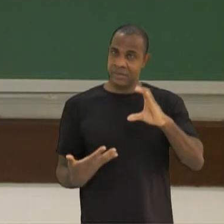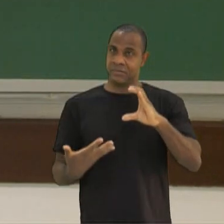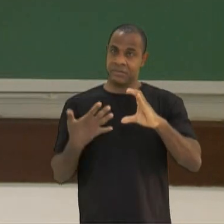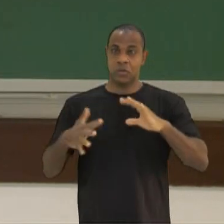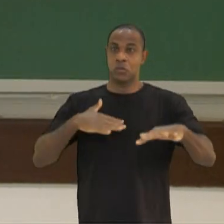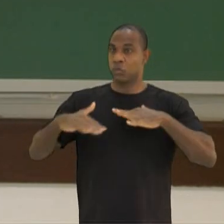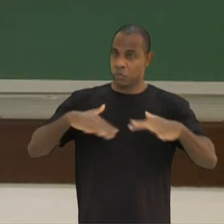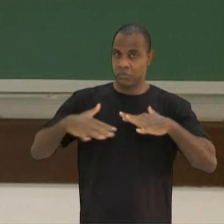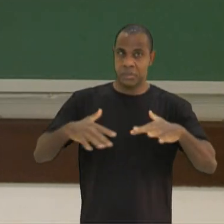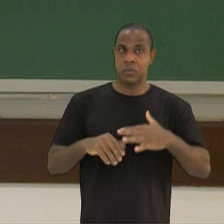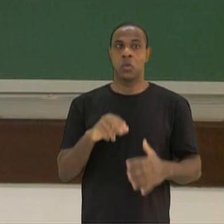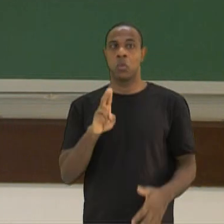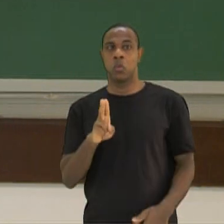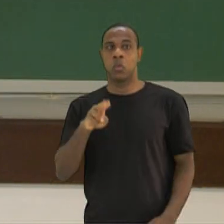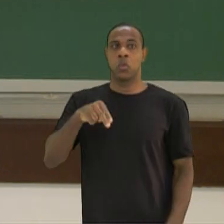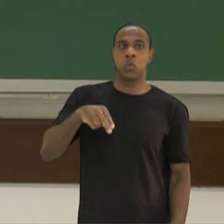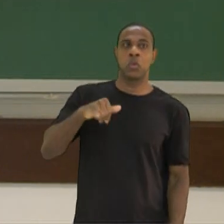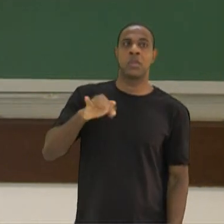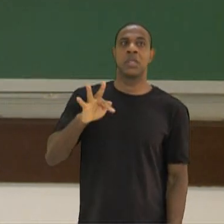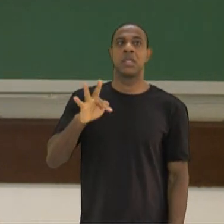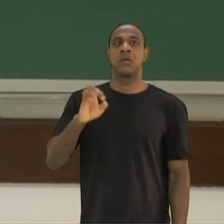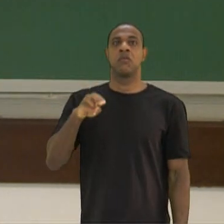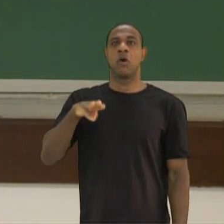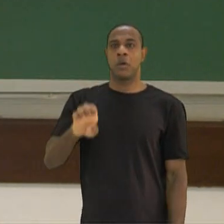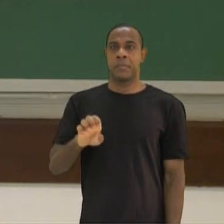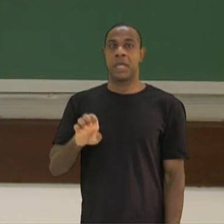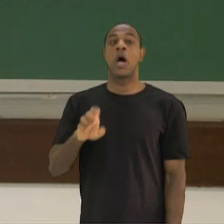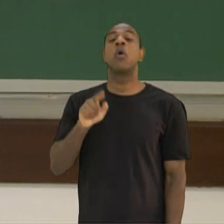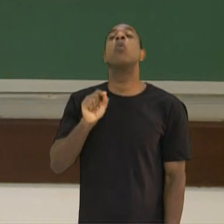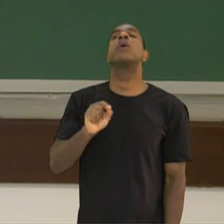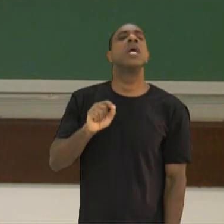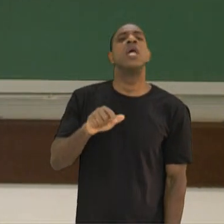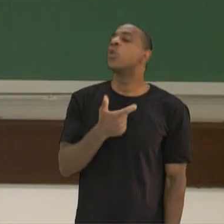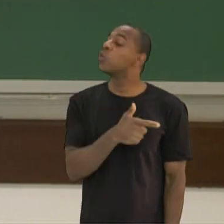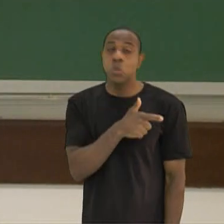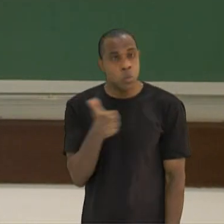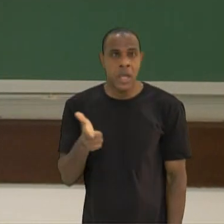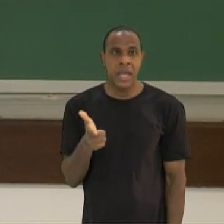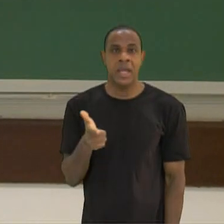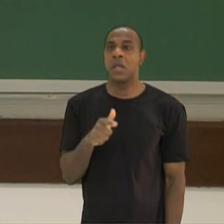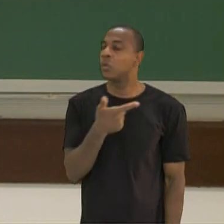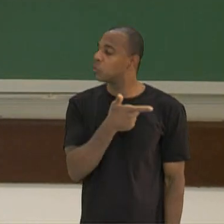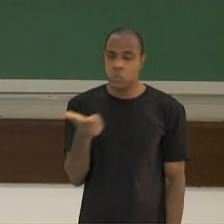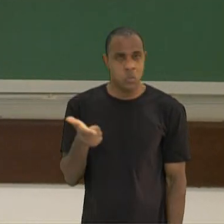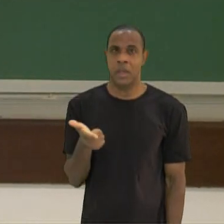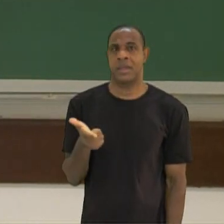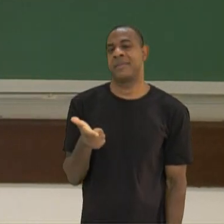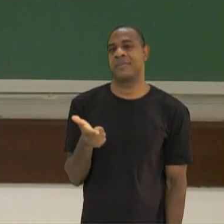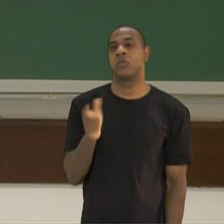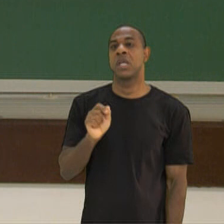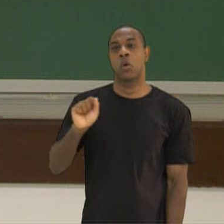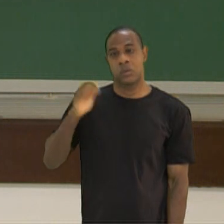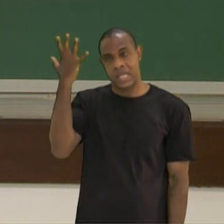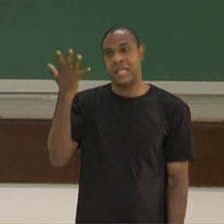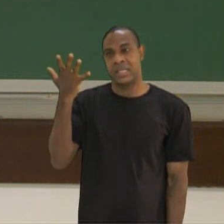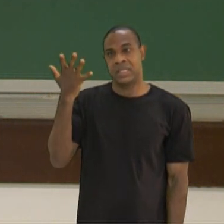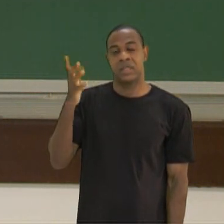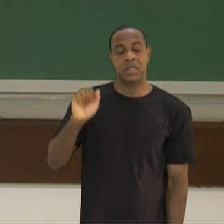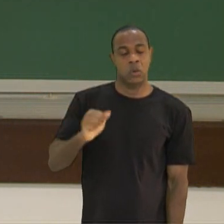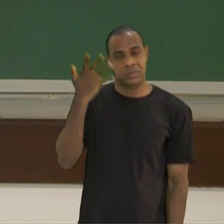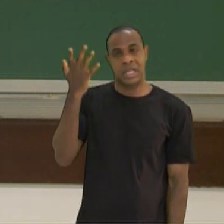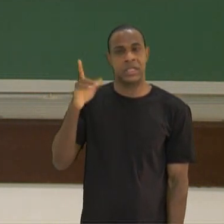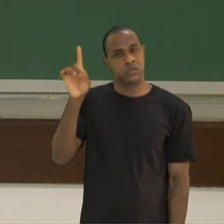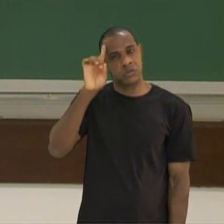Agora você vai dar exemplos de movimentos que não sejam uniformes, que acontecem no nosso dia a dia. Vamos lá? Vamos